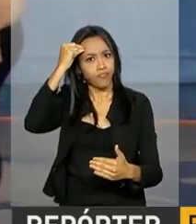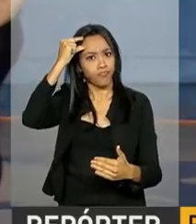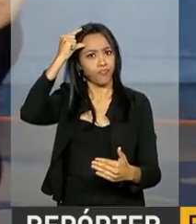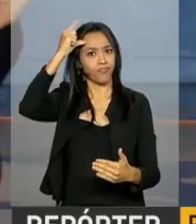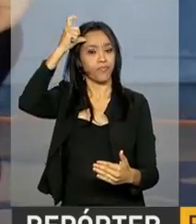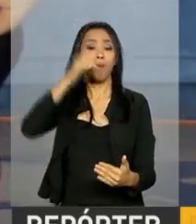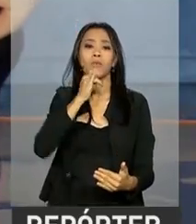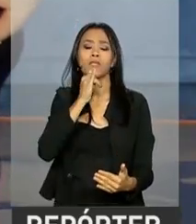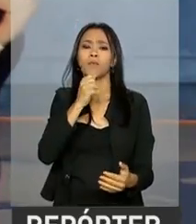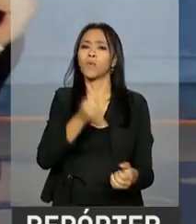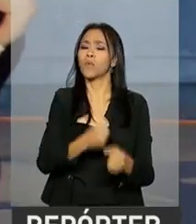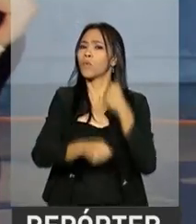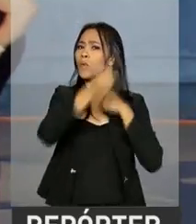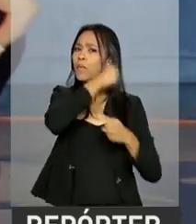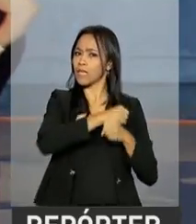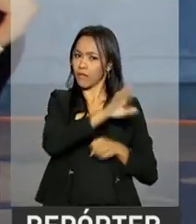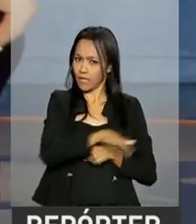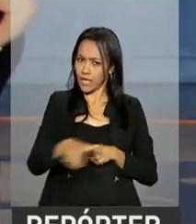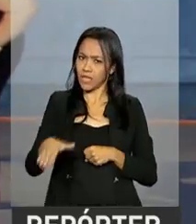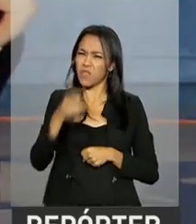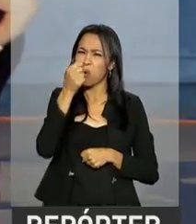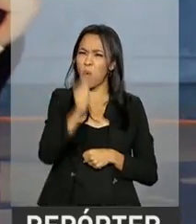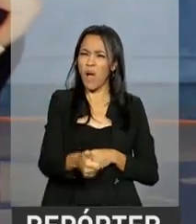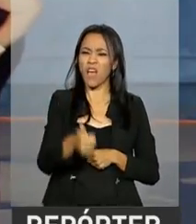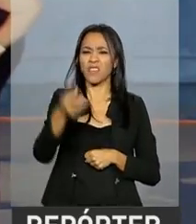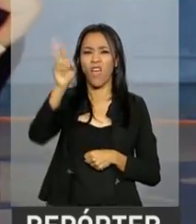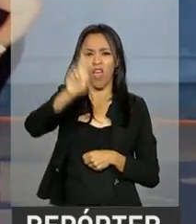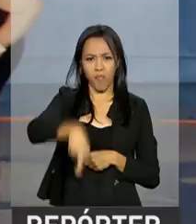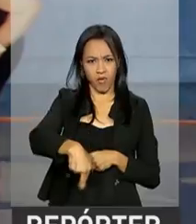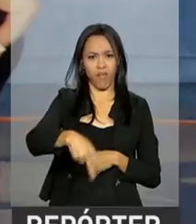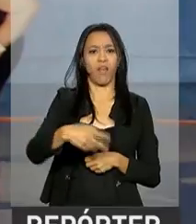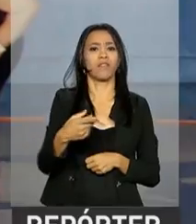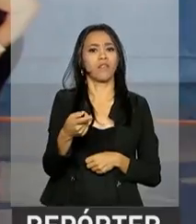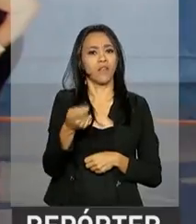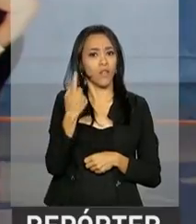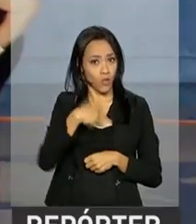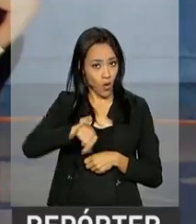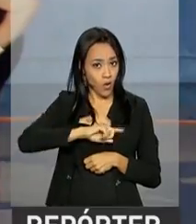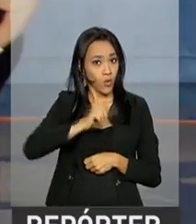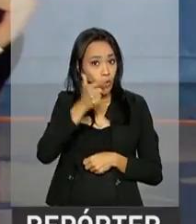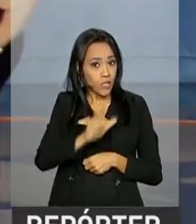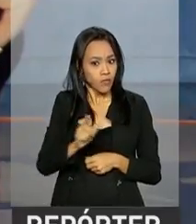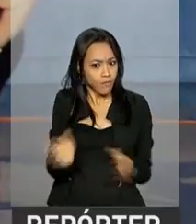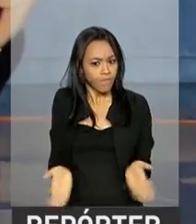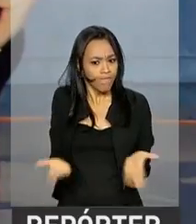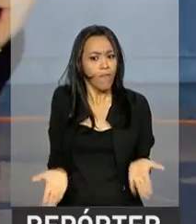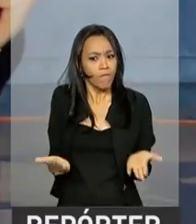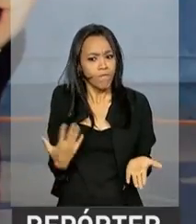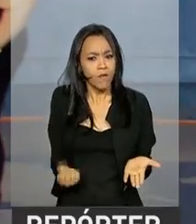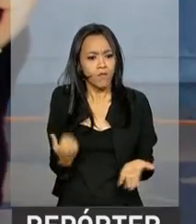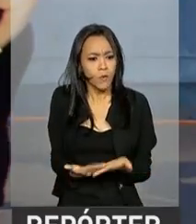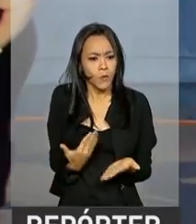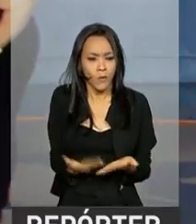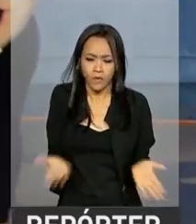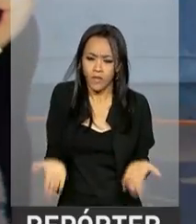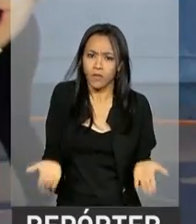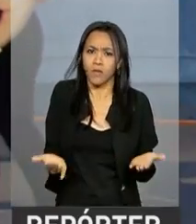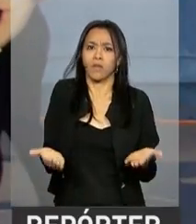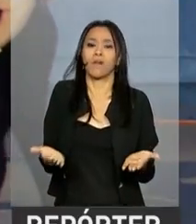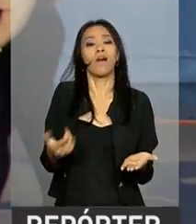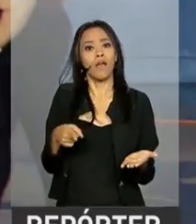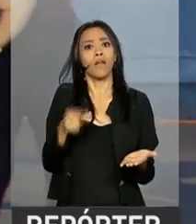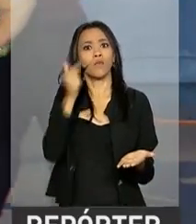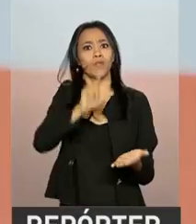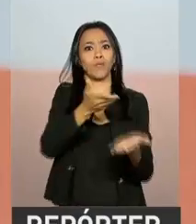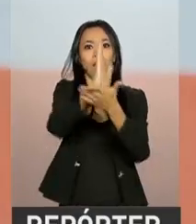ano passado, por exemplo, no finalzinho do ano, elas estavam quase reprovadas, nós conseguimos, assim, dar um estímulo maior para elas e elas